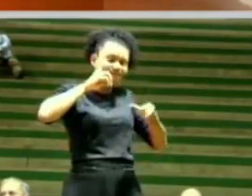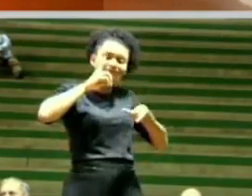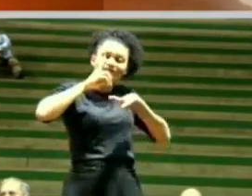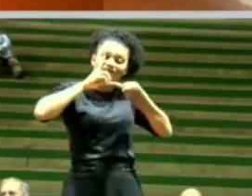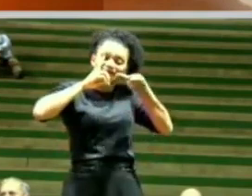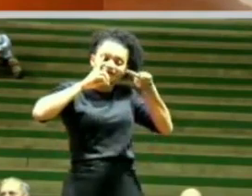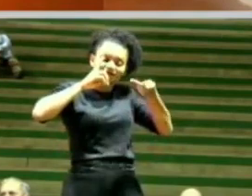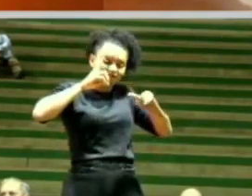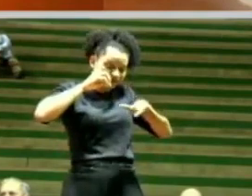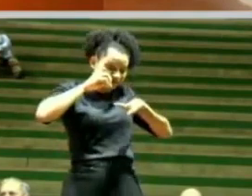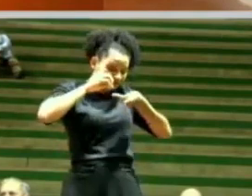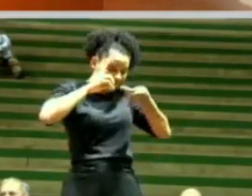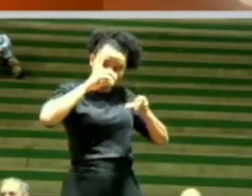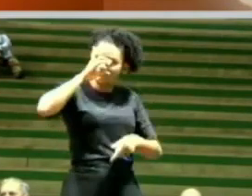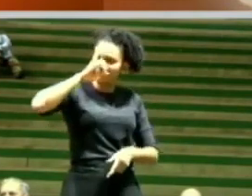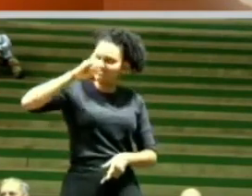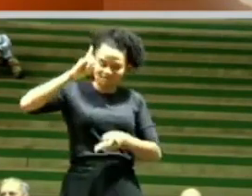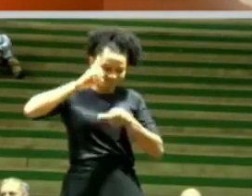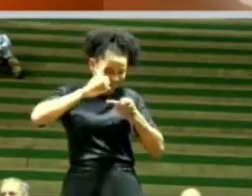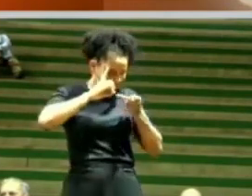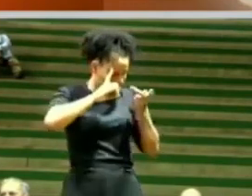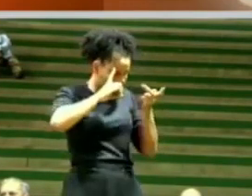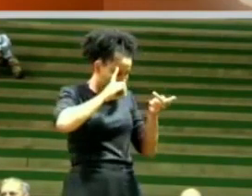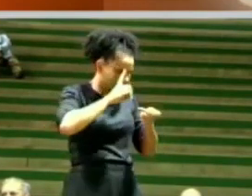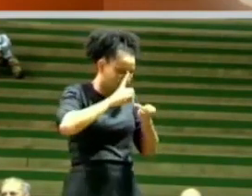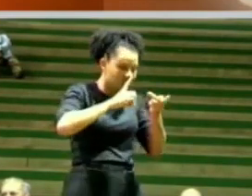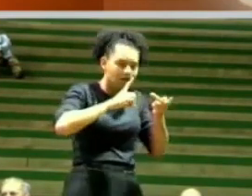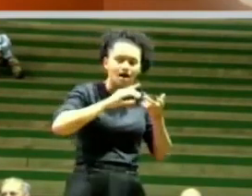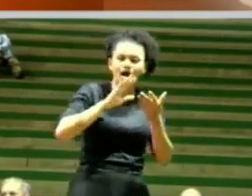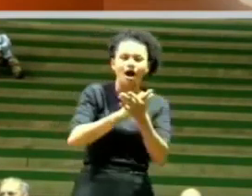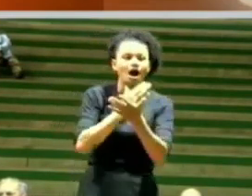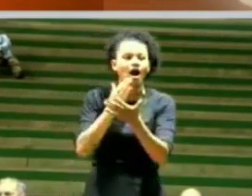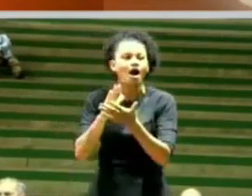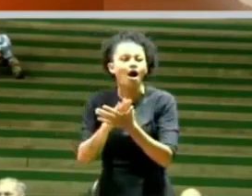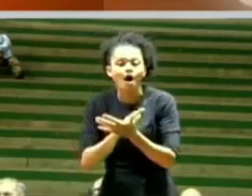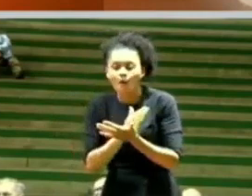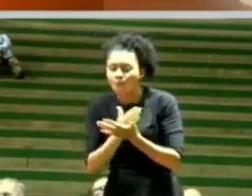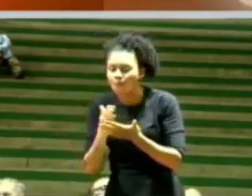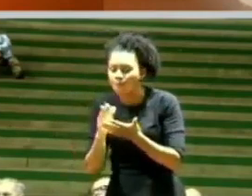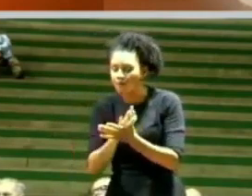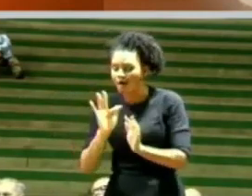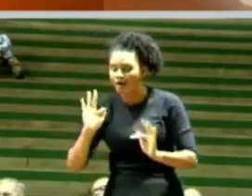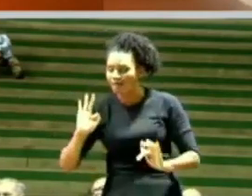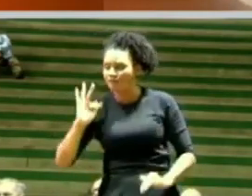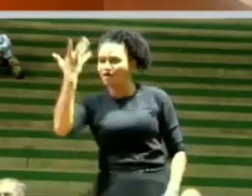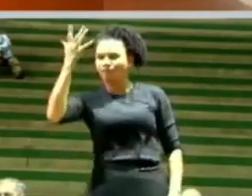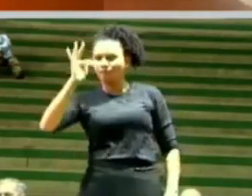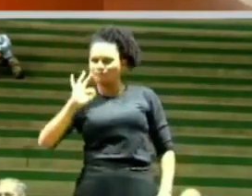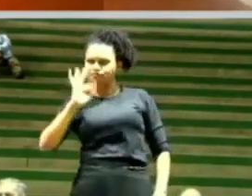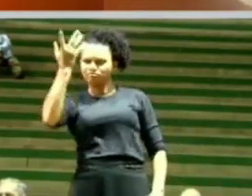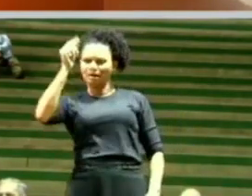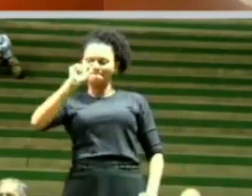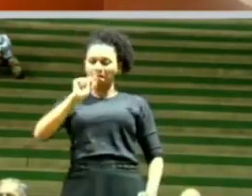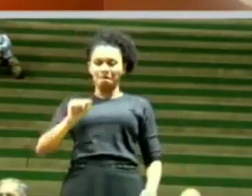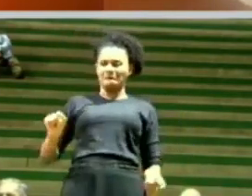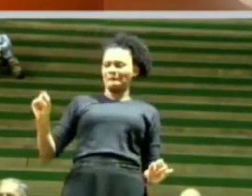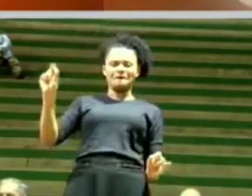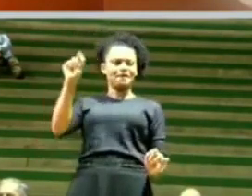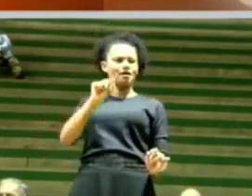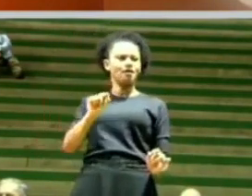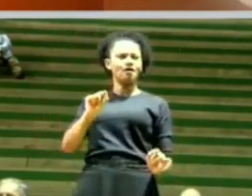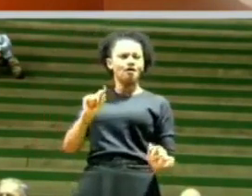E quando Deus fala, alguns fenômenos acontecem com o profeta.